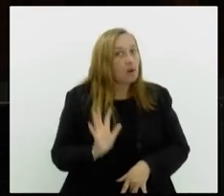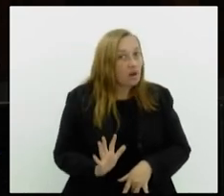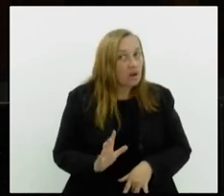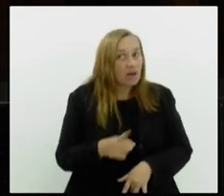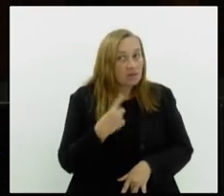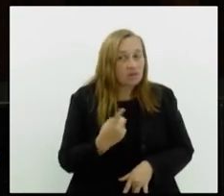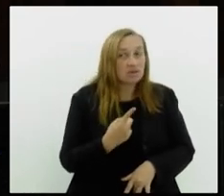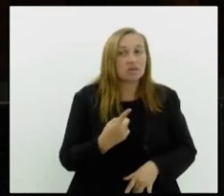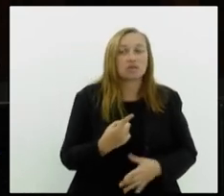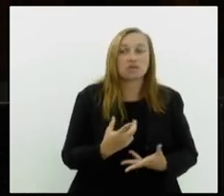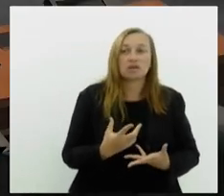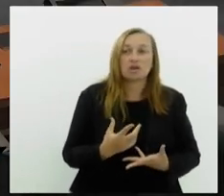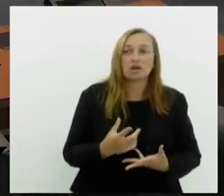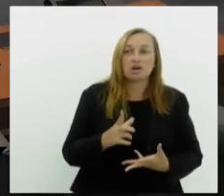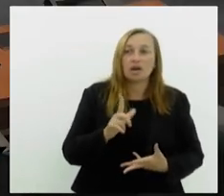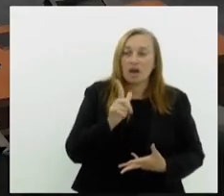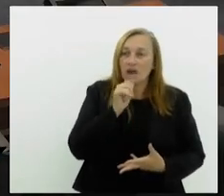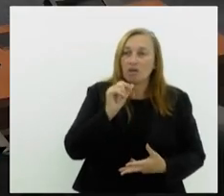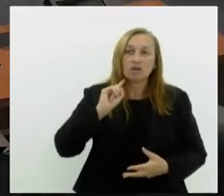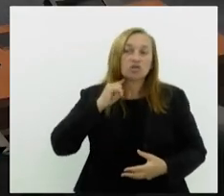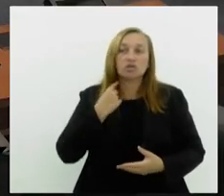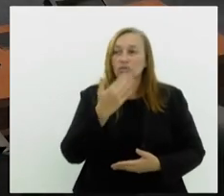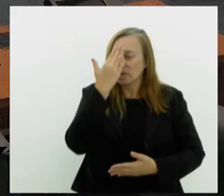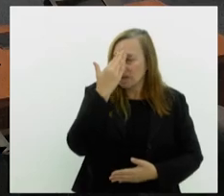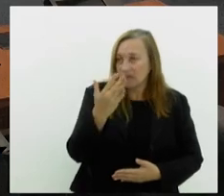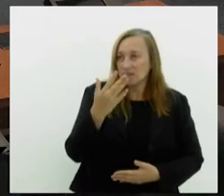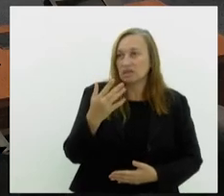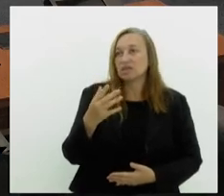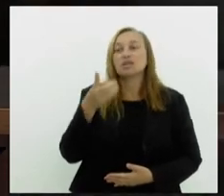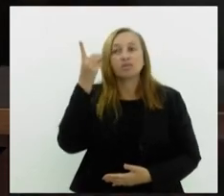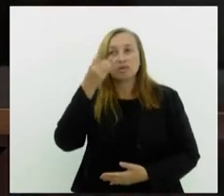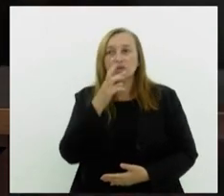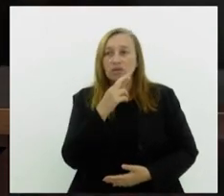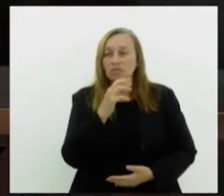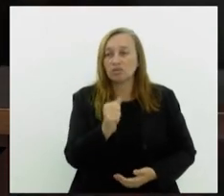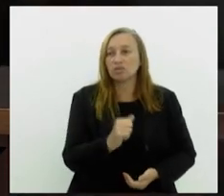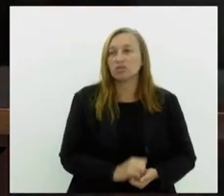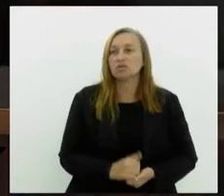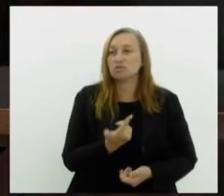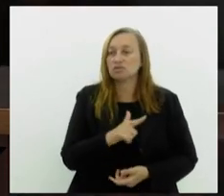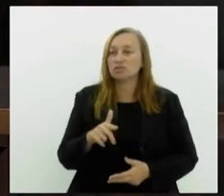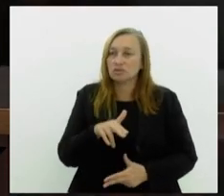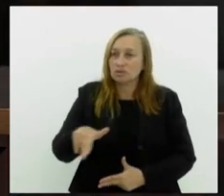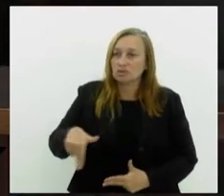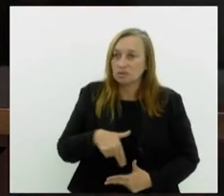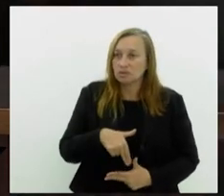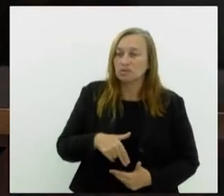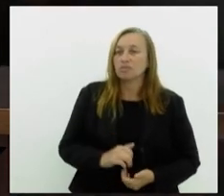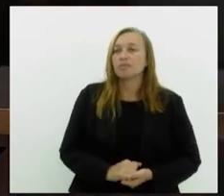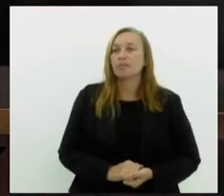nossa água. Obrigado, presidente. Muito obrigado, deputado Rodrigo Amorim. Não havendo mais